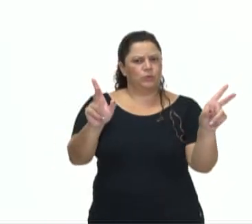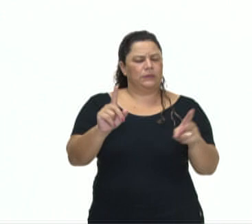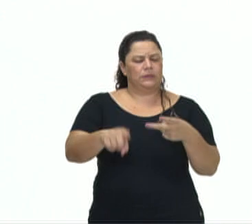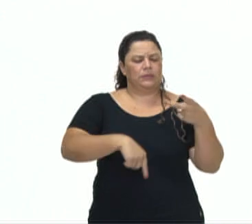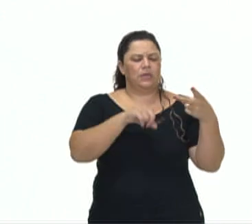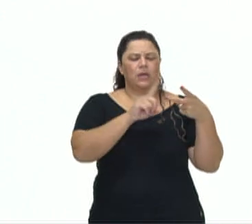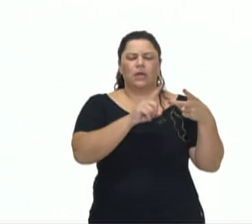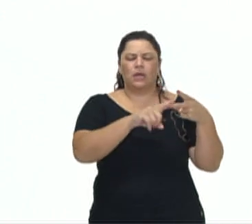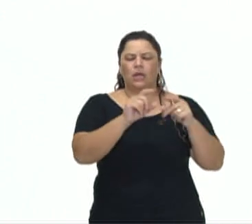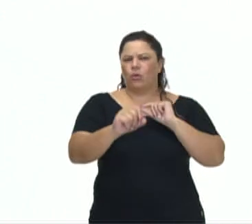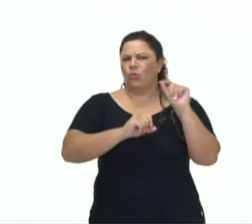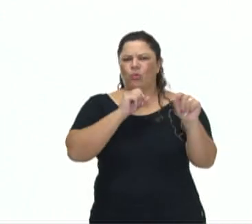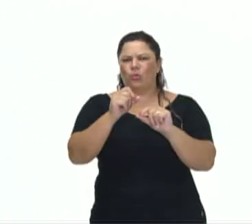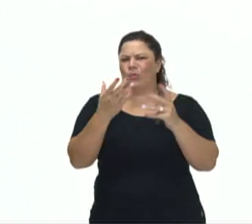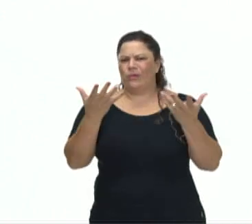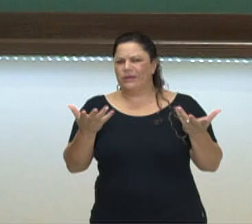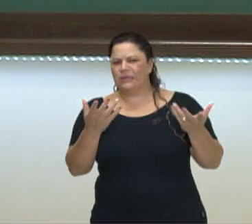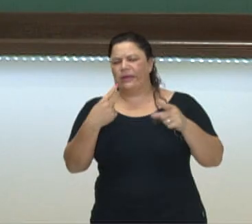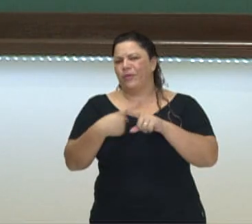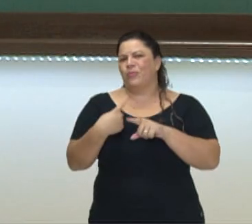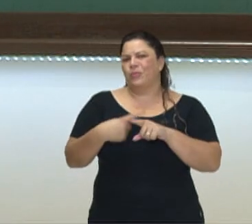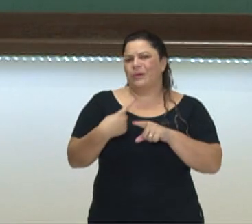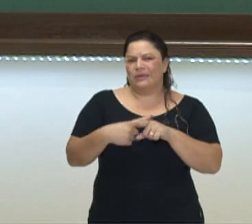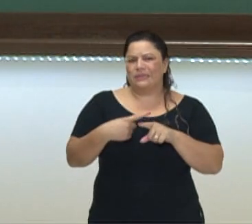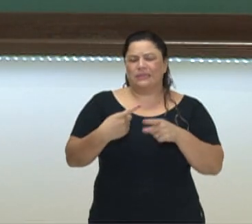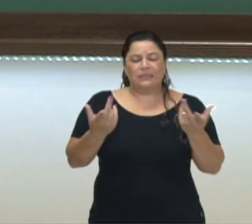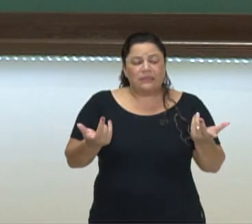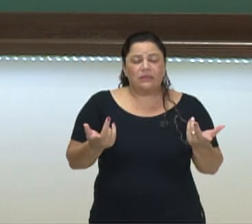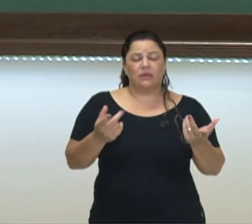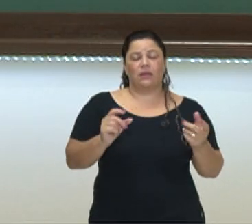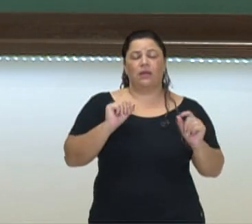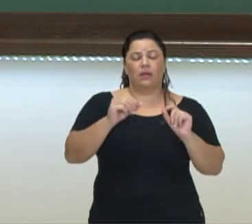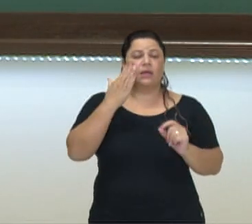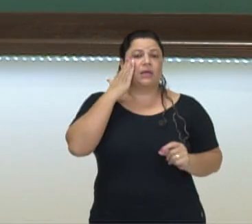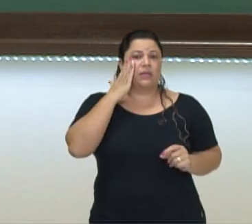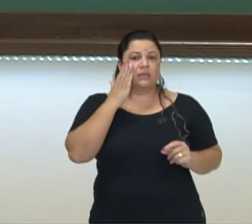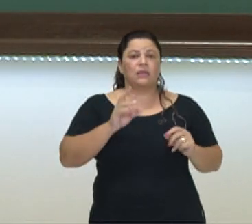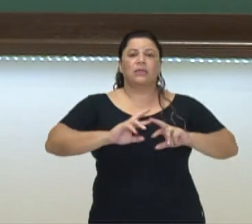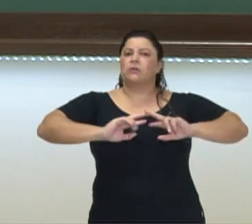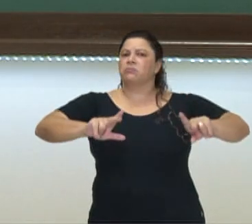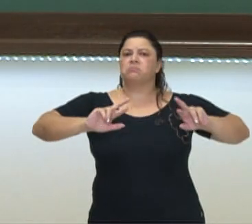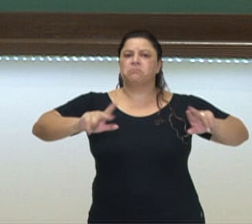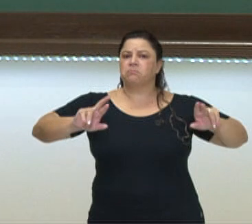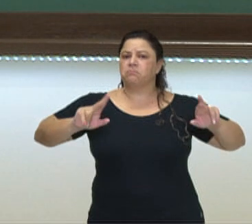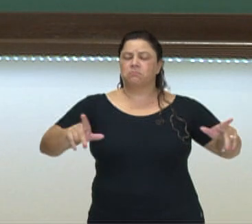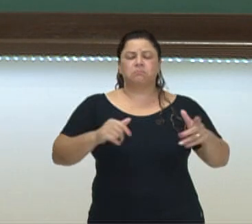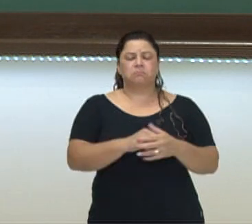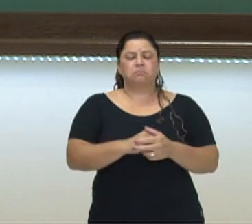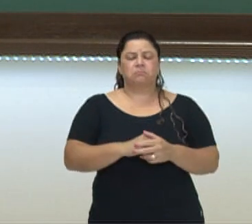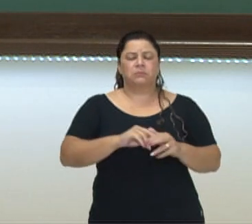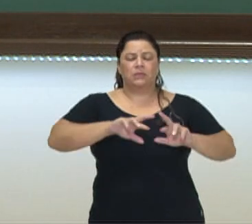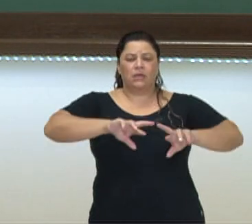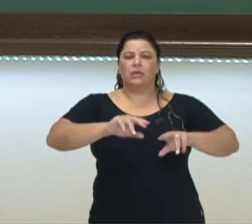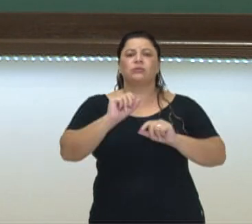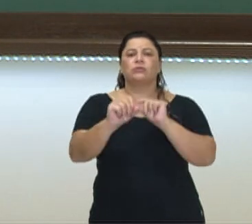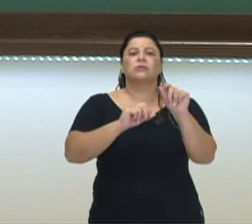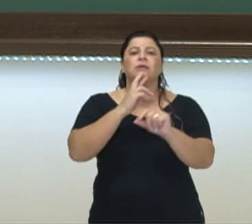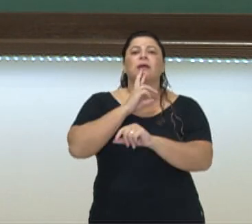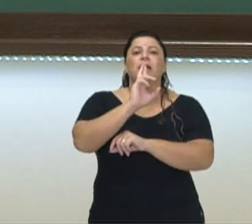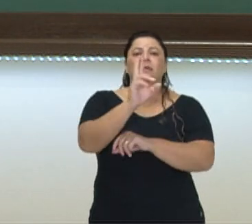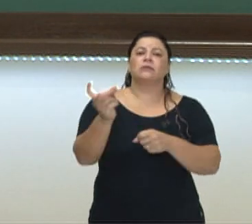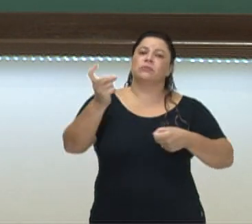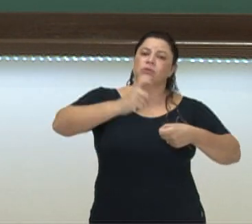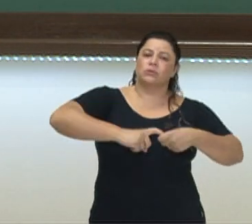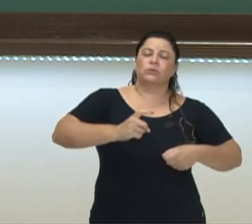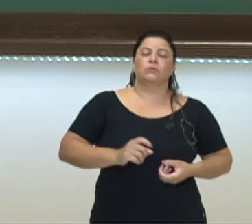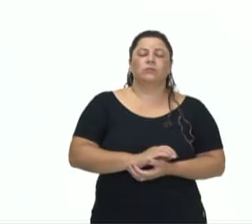fatores contribuíram para isso? O que nós consideramos para entender essa diversidade étnica brasileira? Respondam e nós já